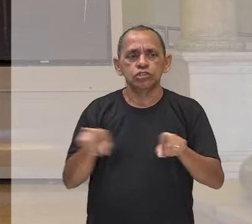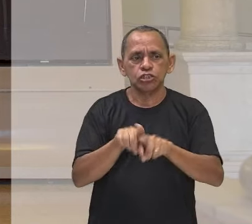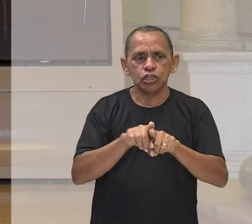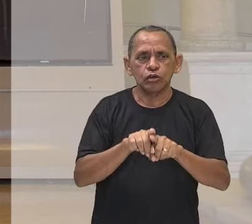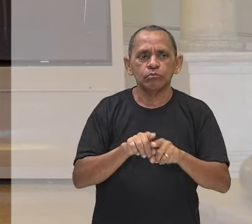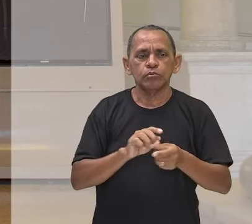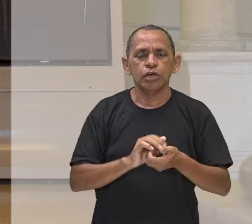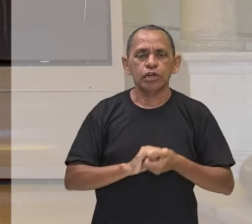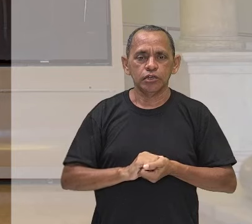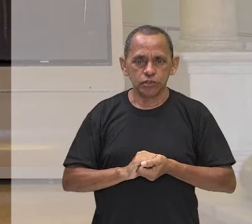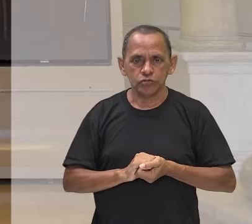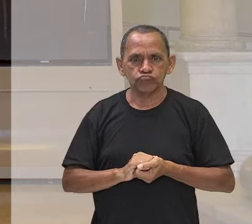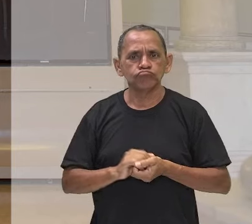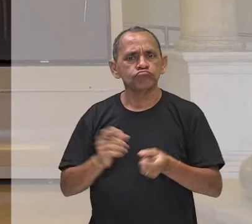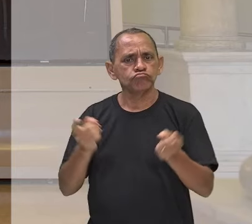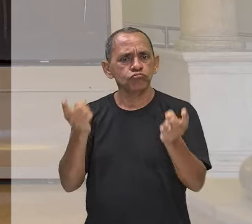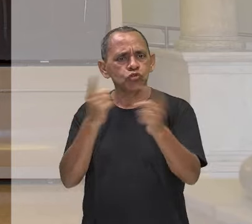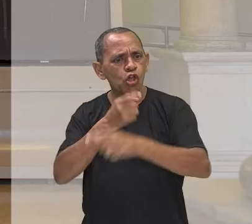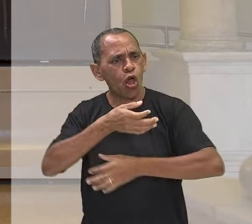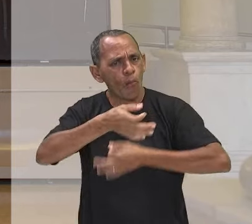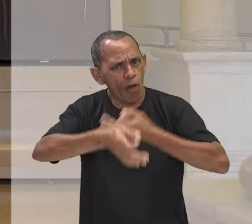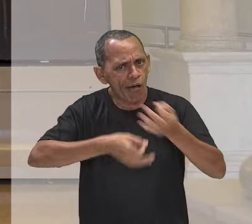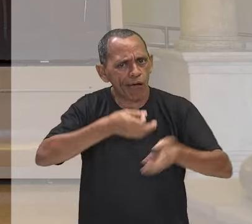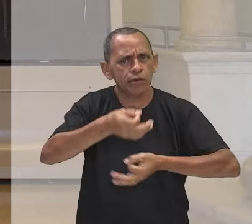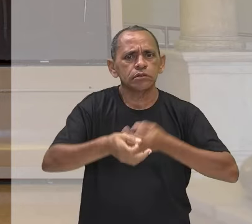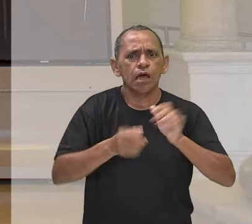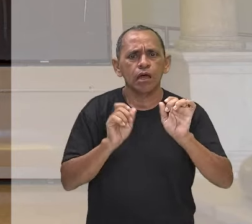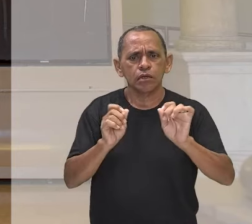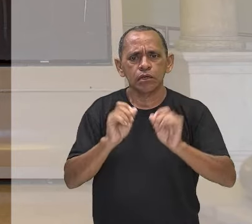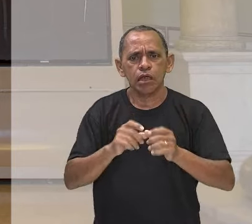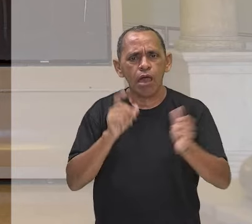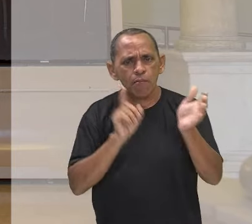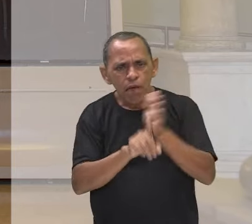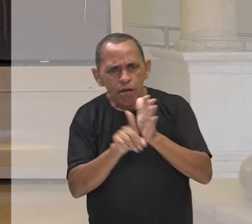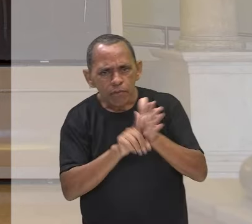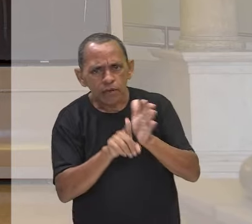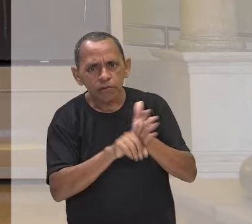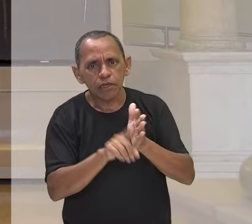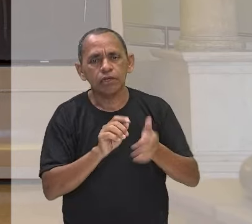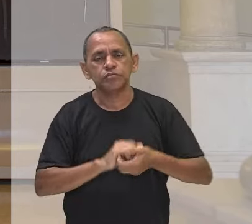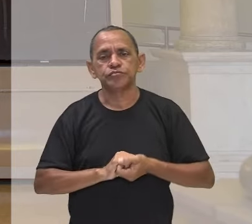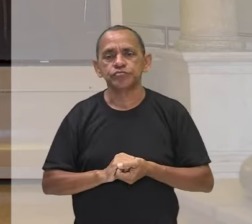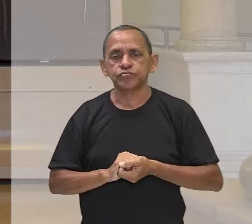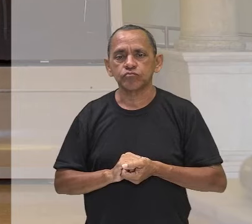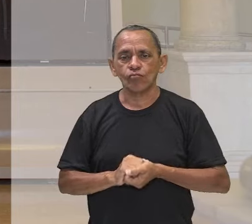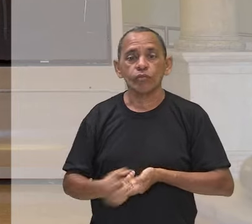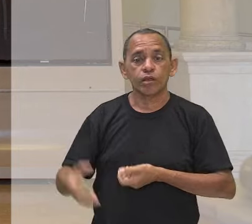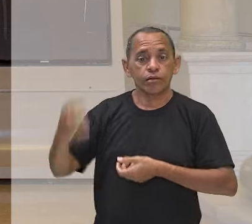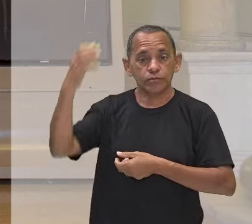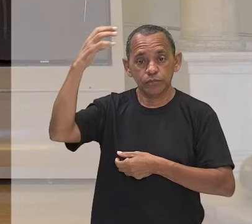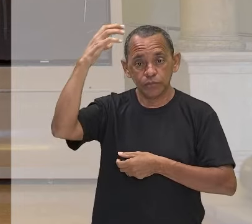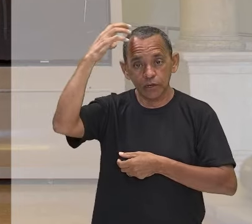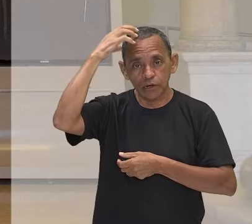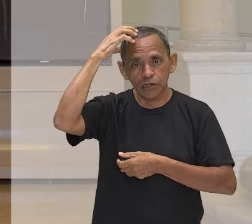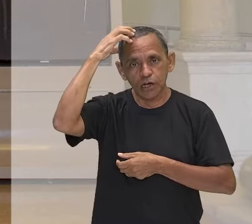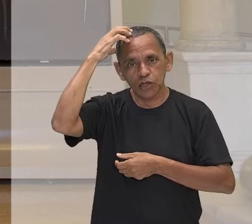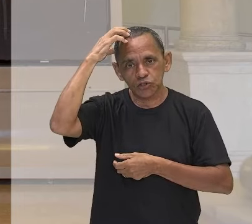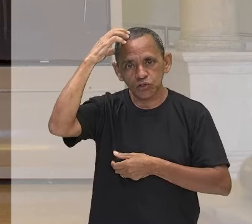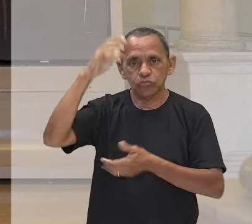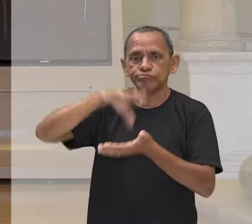questionassem o poder imperial ao ponto da qual o imperador vai ser retirado do